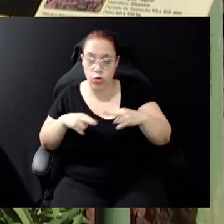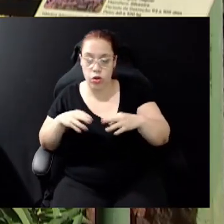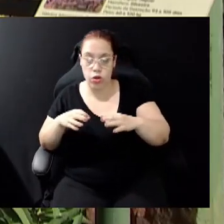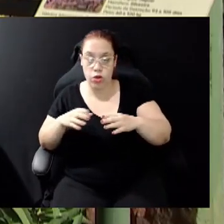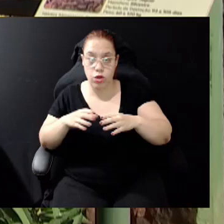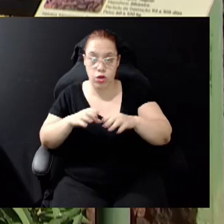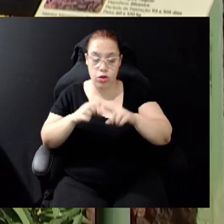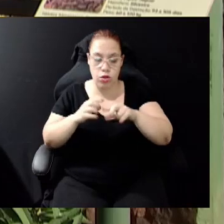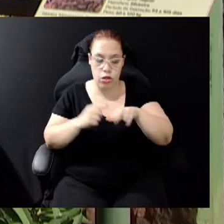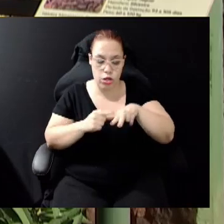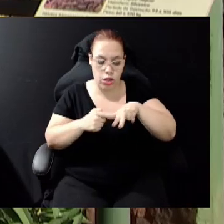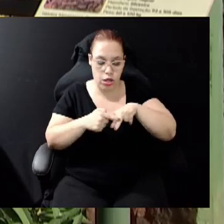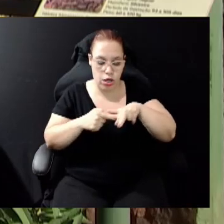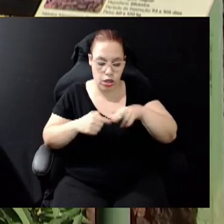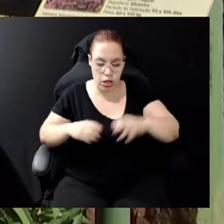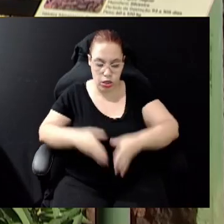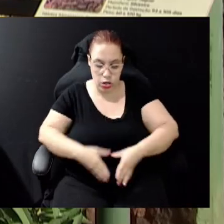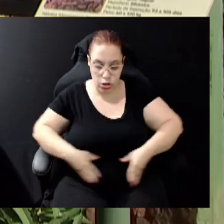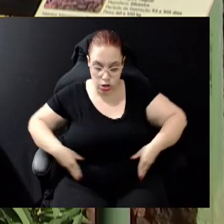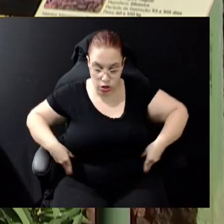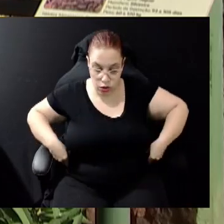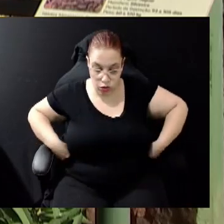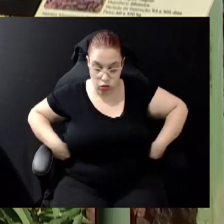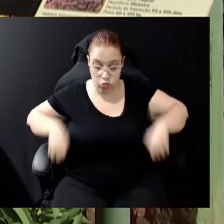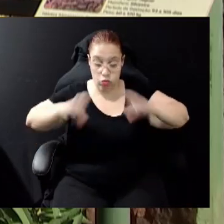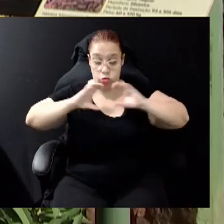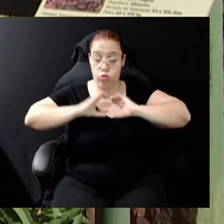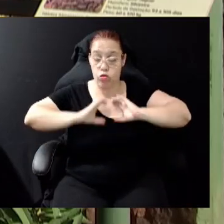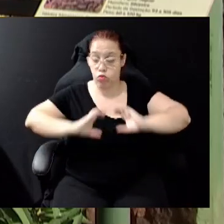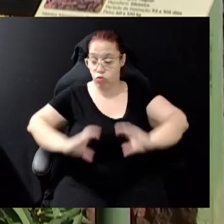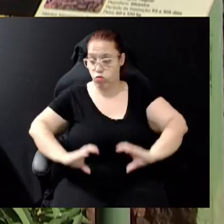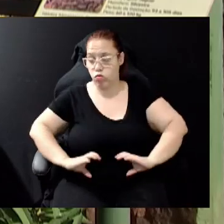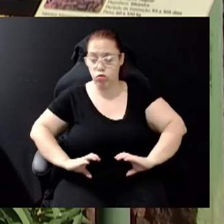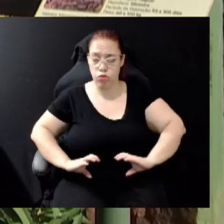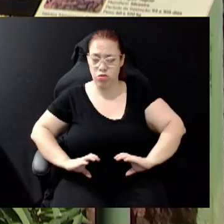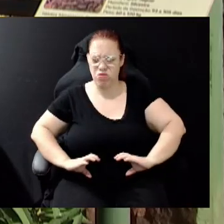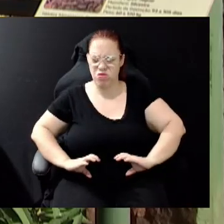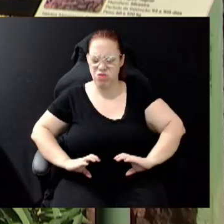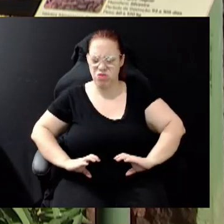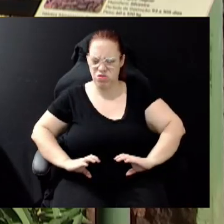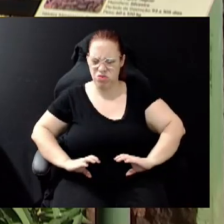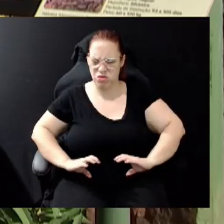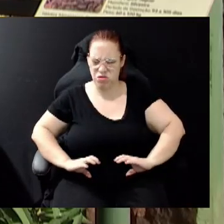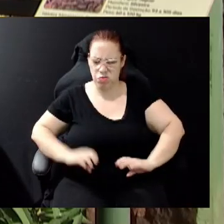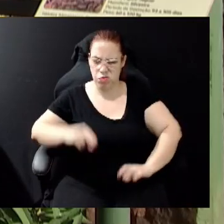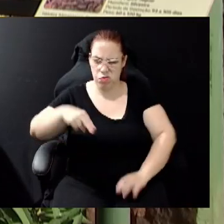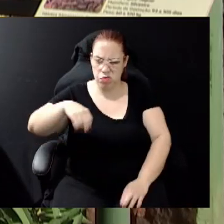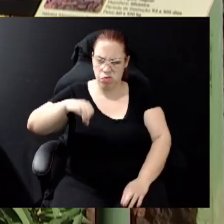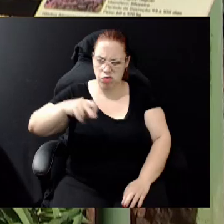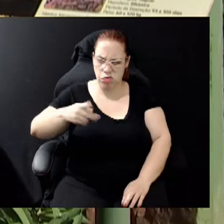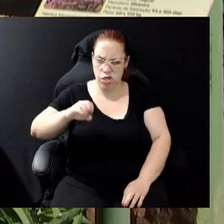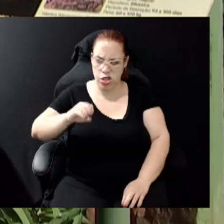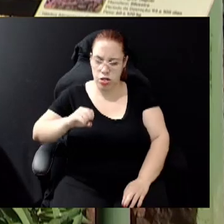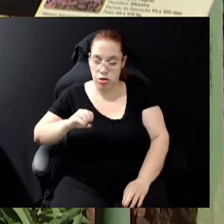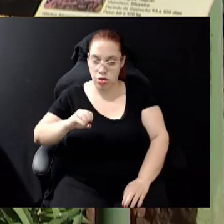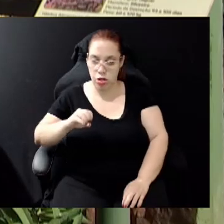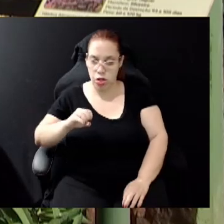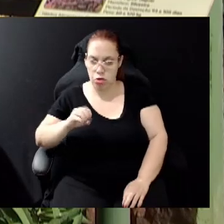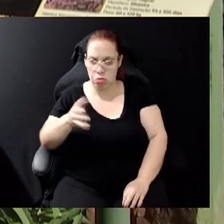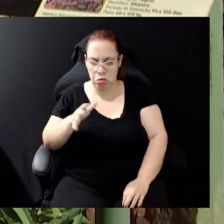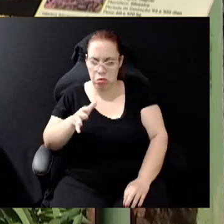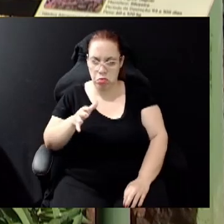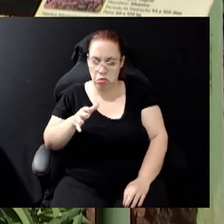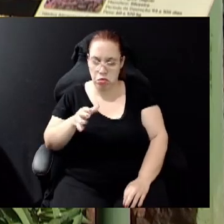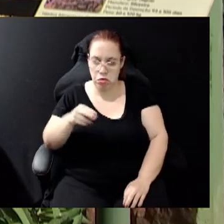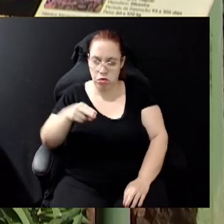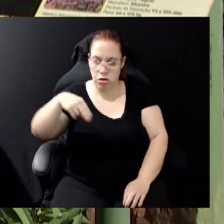animais, comportamento de confecção de ninho, né? Apesar de a gente fala ninho muitas vezes para